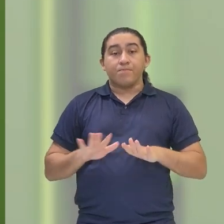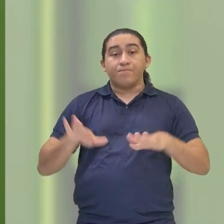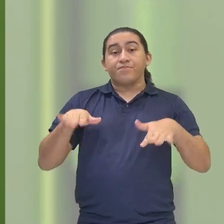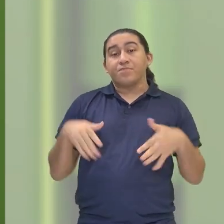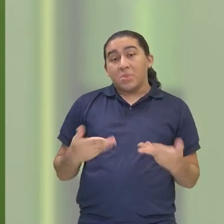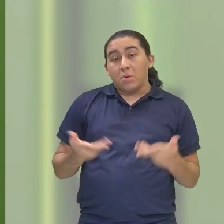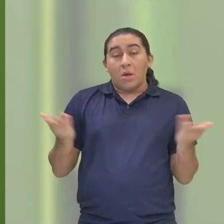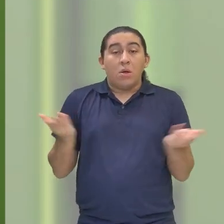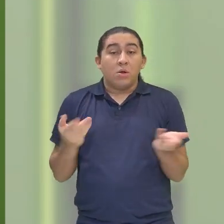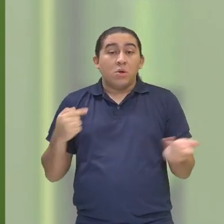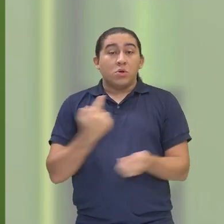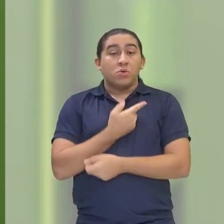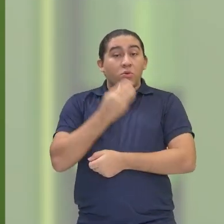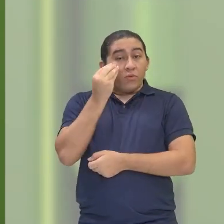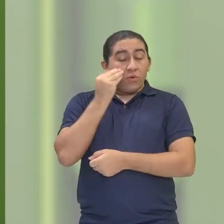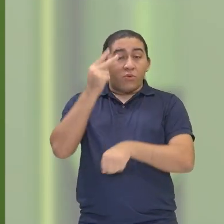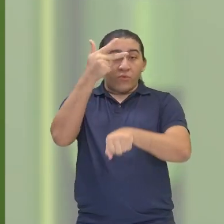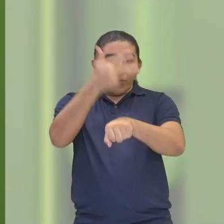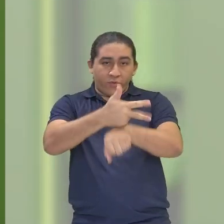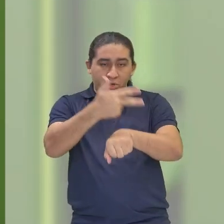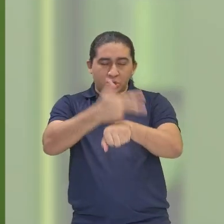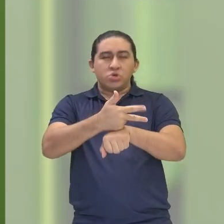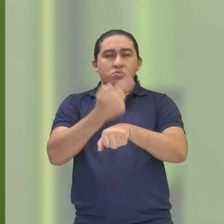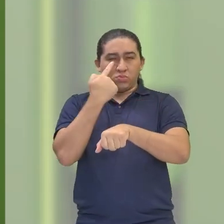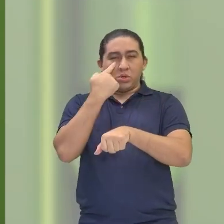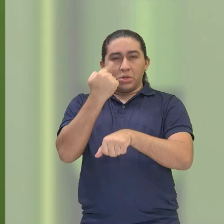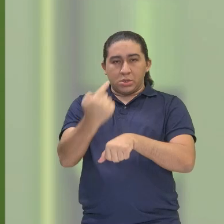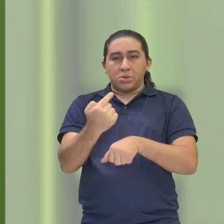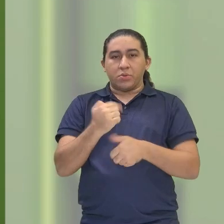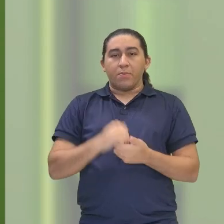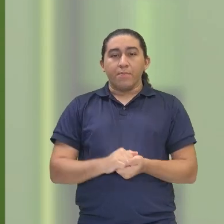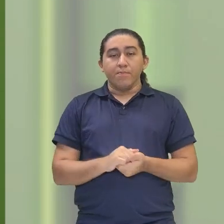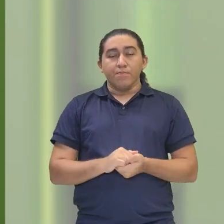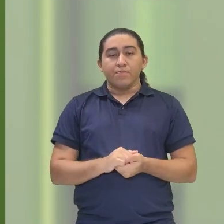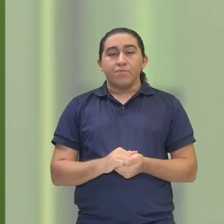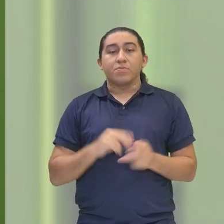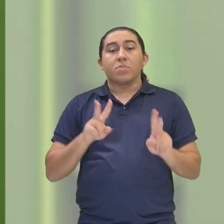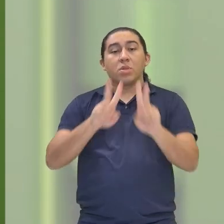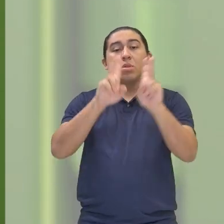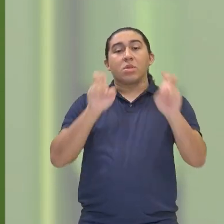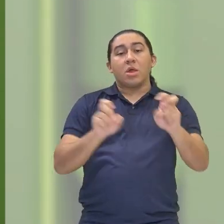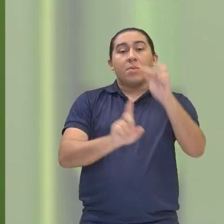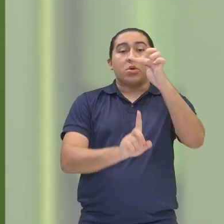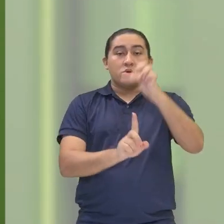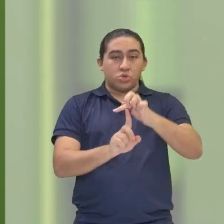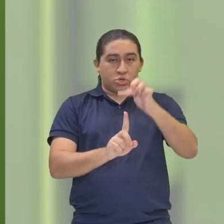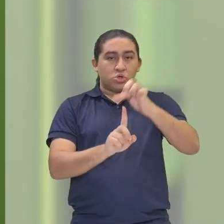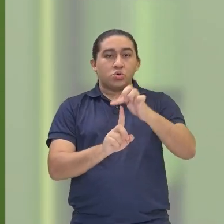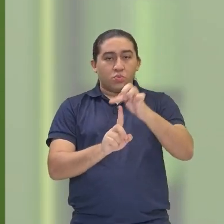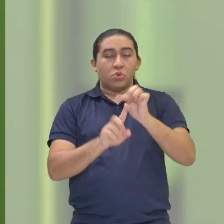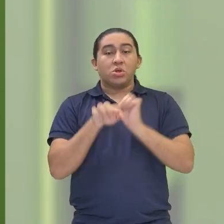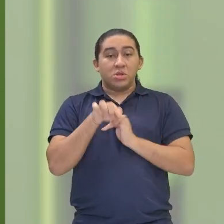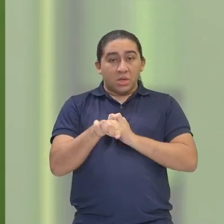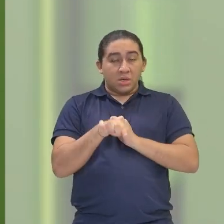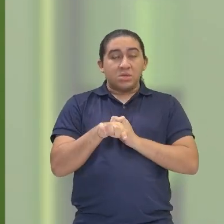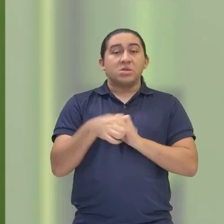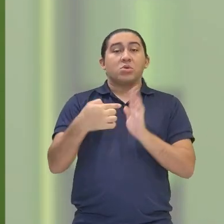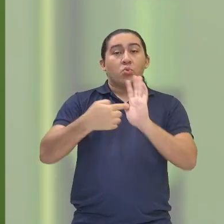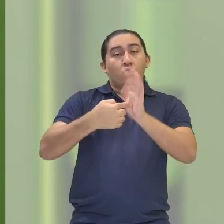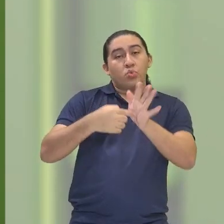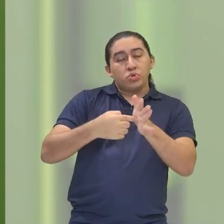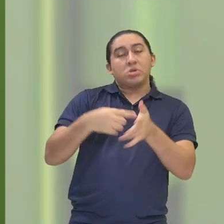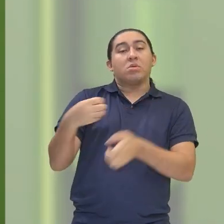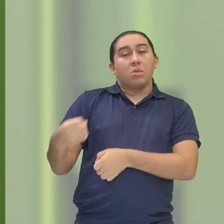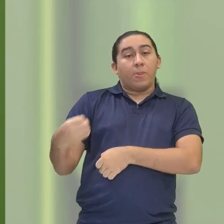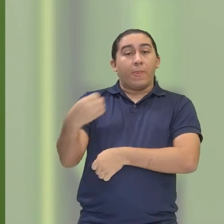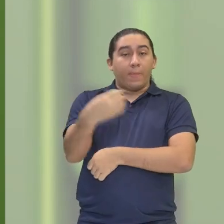gente vai assistir aqui um vídeo bem interessante sobre um tipo de usina, né, mais moderna,